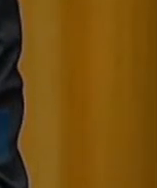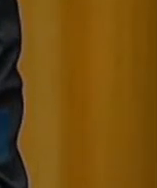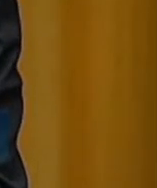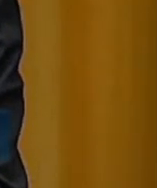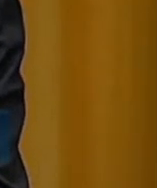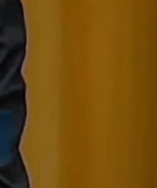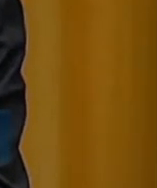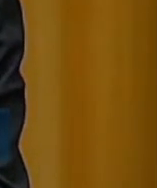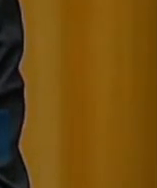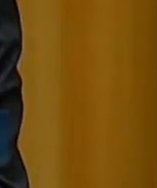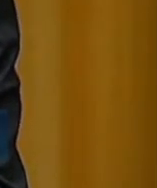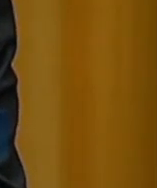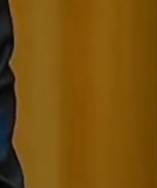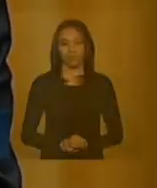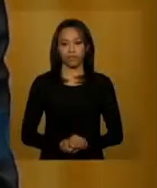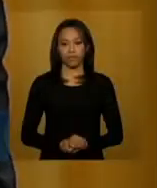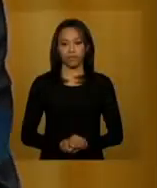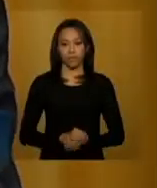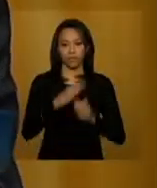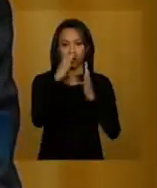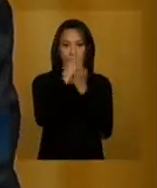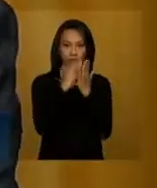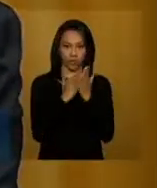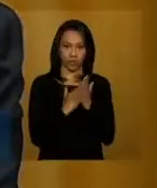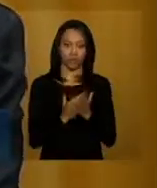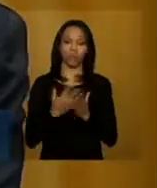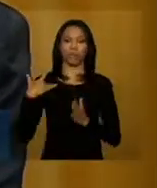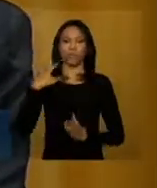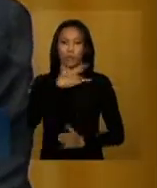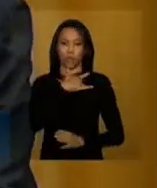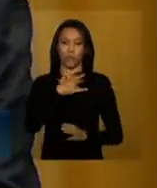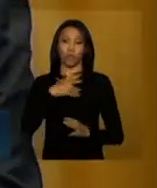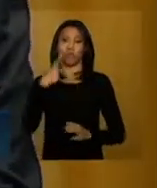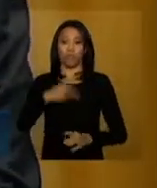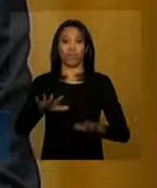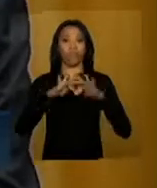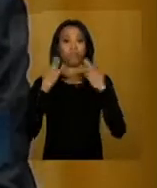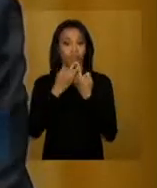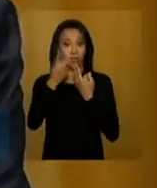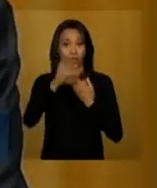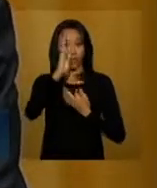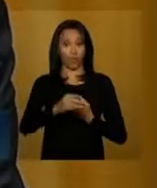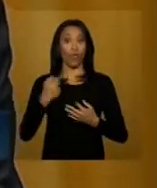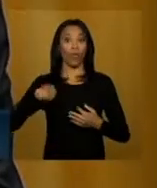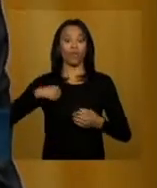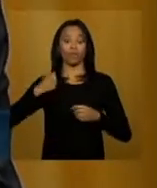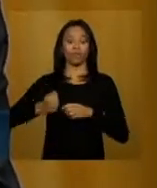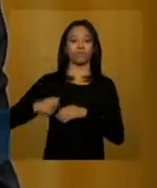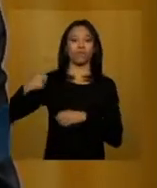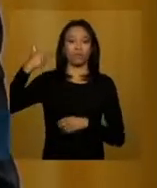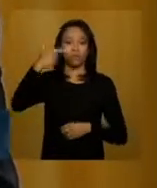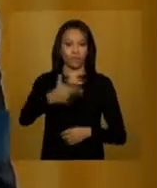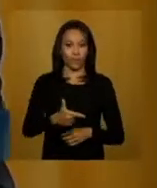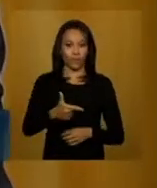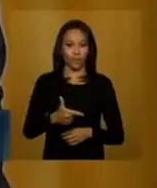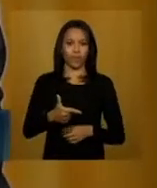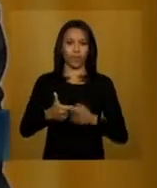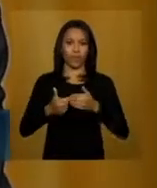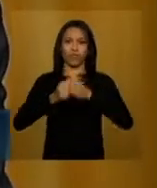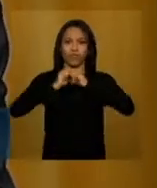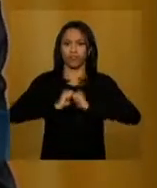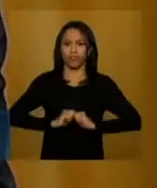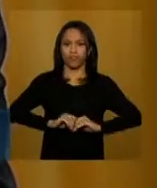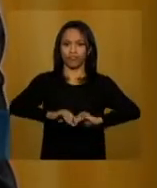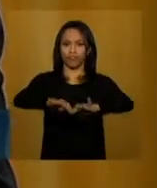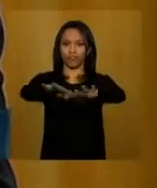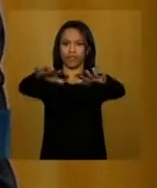Saúde da Família Brasileira, a expansão da atenção básica, que agora nós estamos numa espécie de segunda geração de expansão e